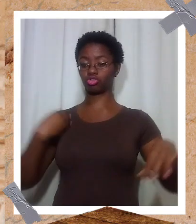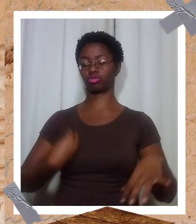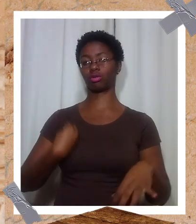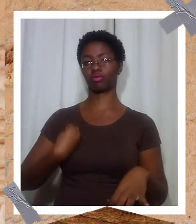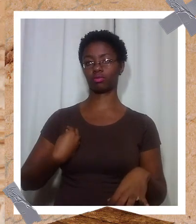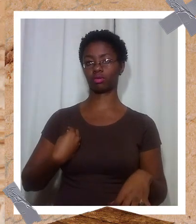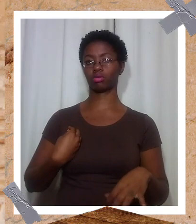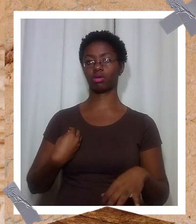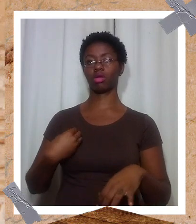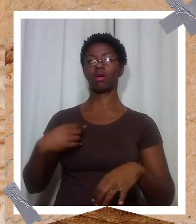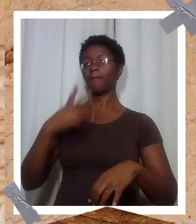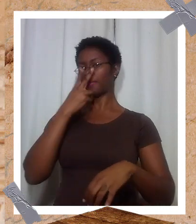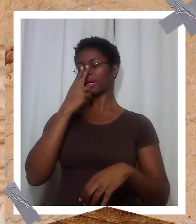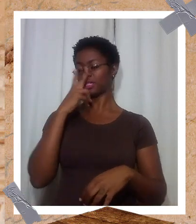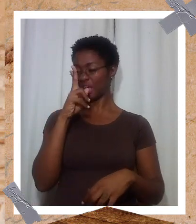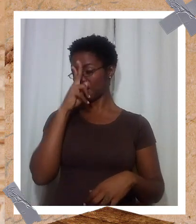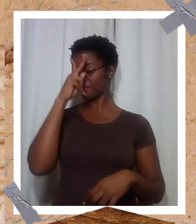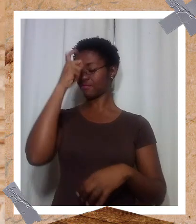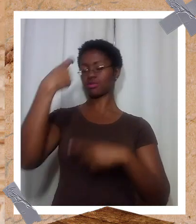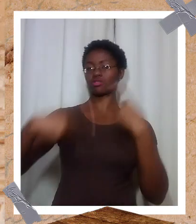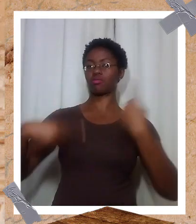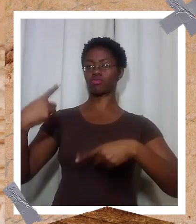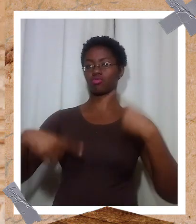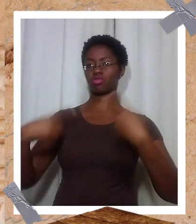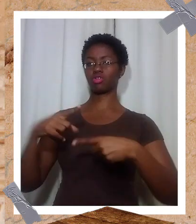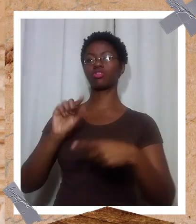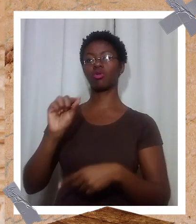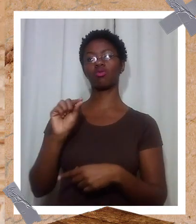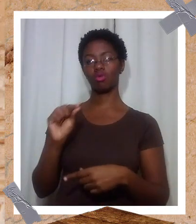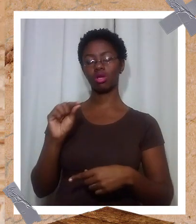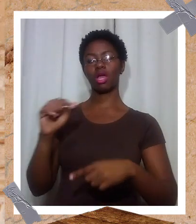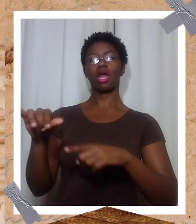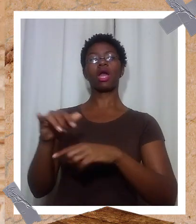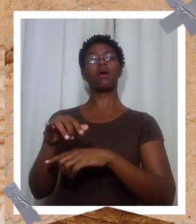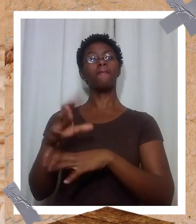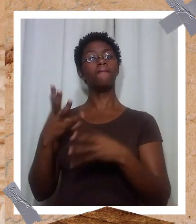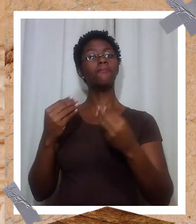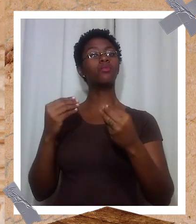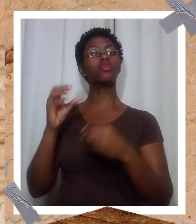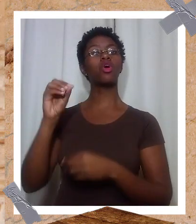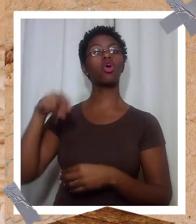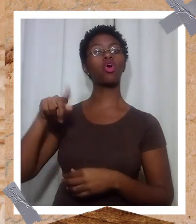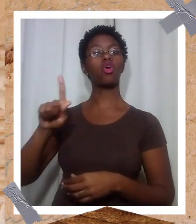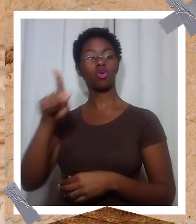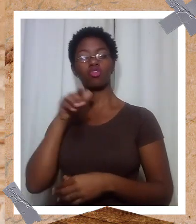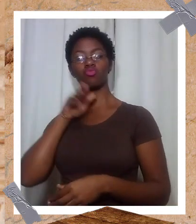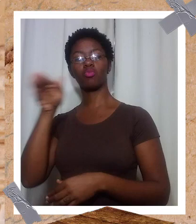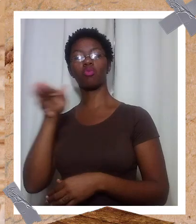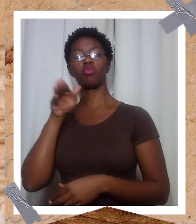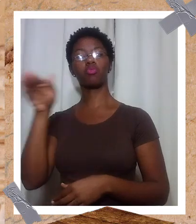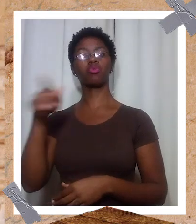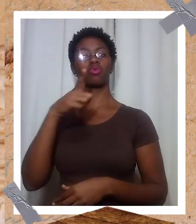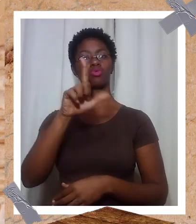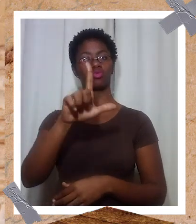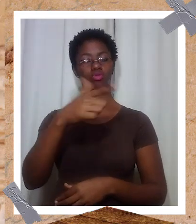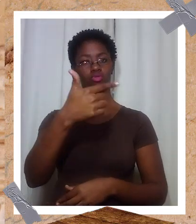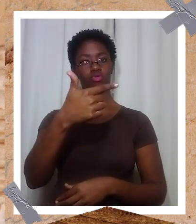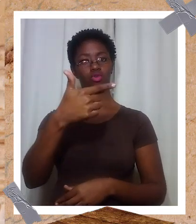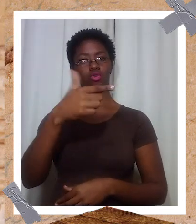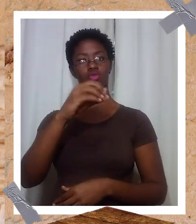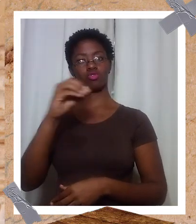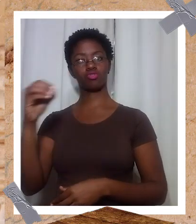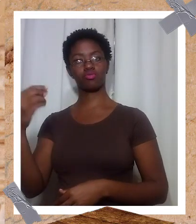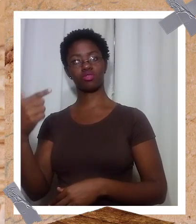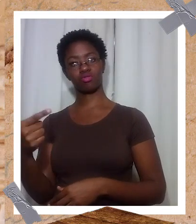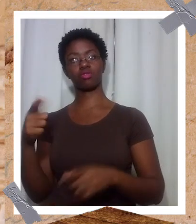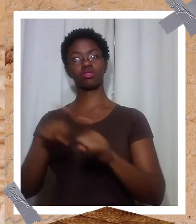que o Alemão teve foi fruto de articulação e a chegada de muitas ONGs ali em 2002, 2003, e a partir daí